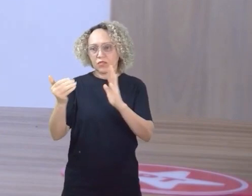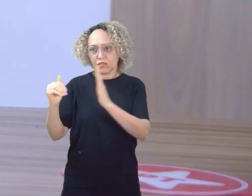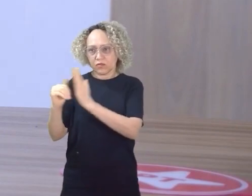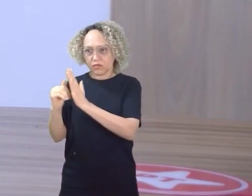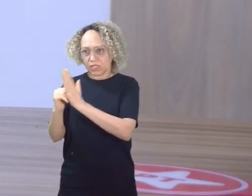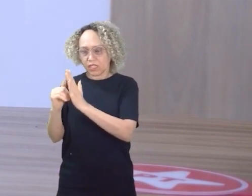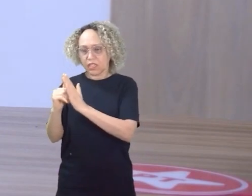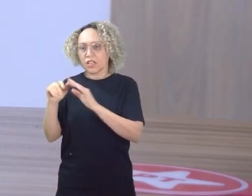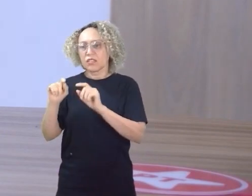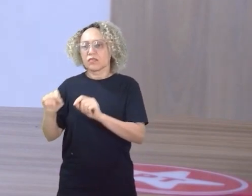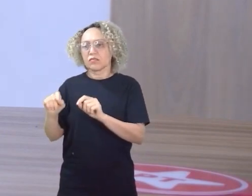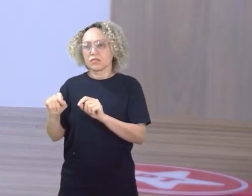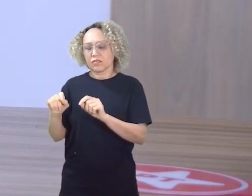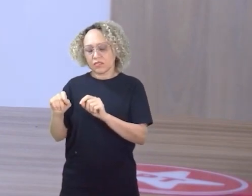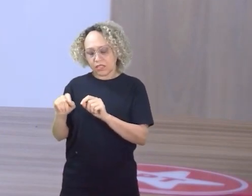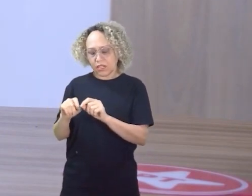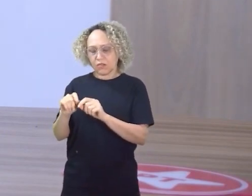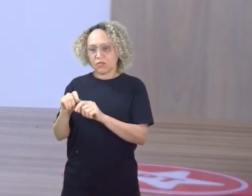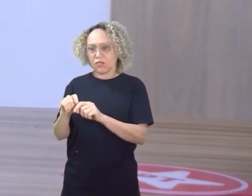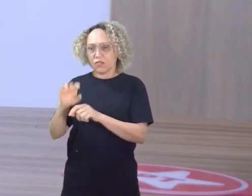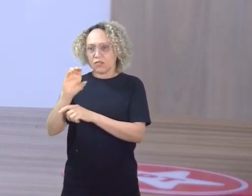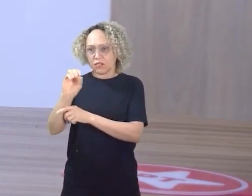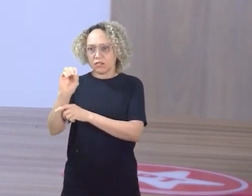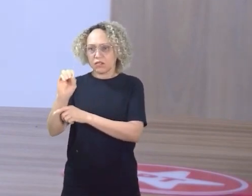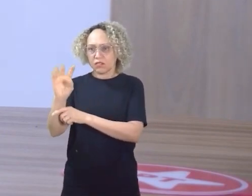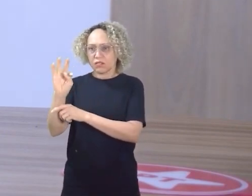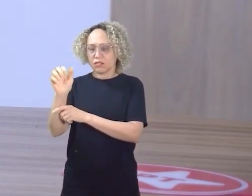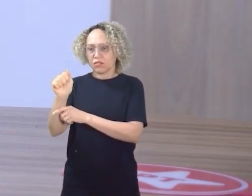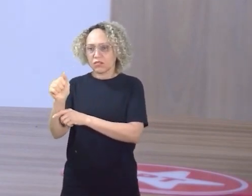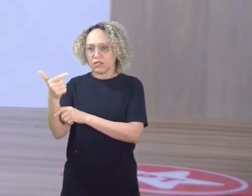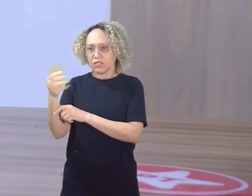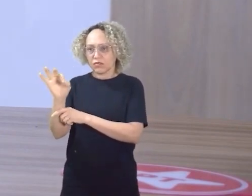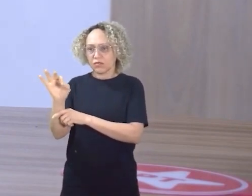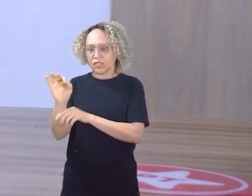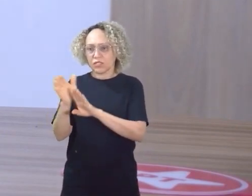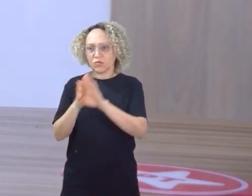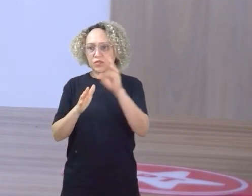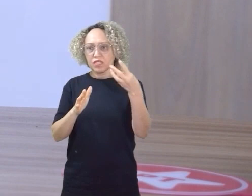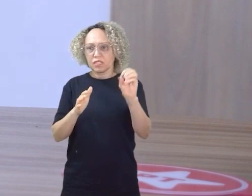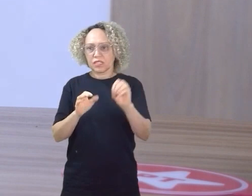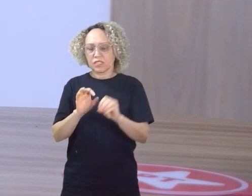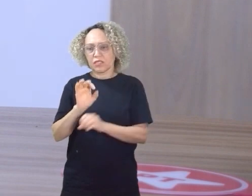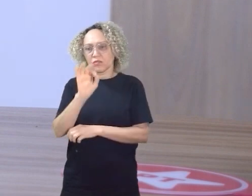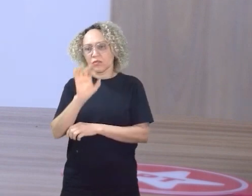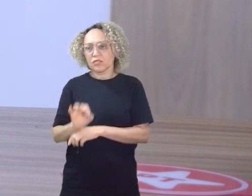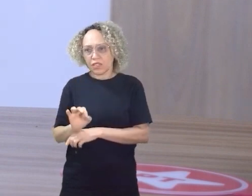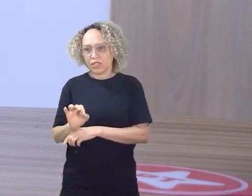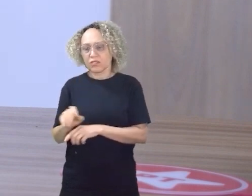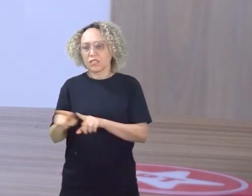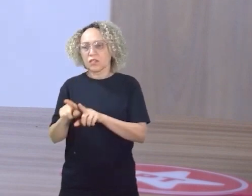esses aprimoramentos, né? A ampliação da reserva de vagas de 20% para 30% e a inclusão